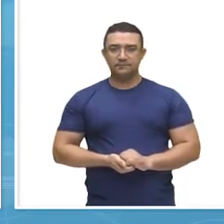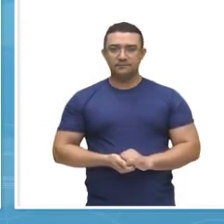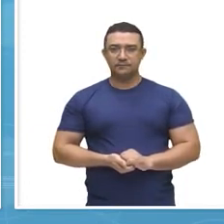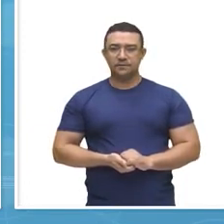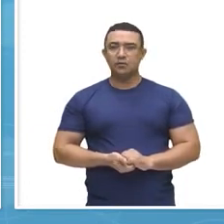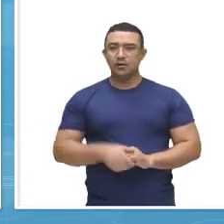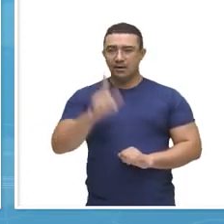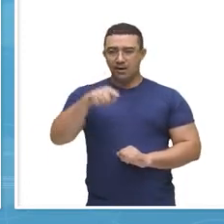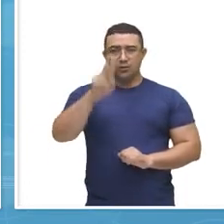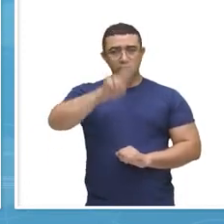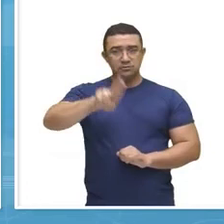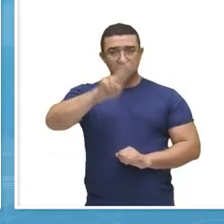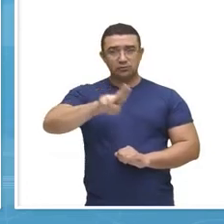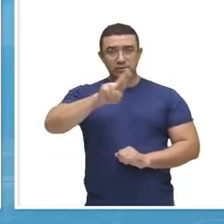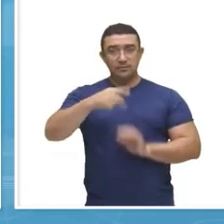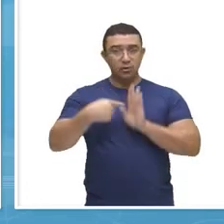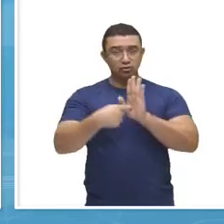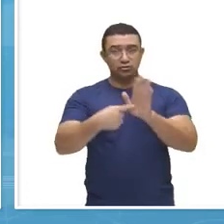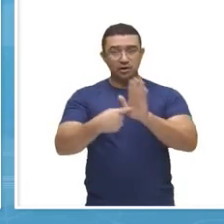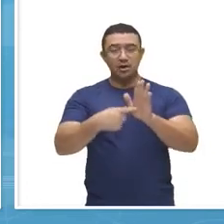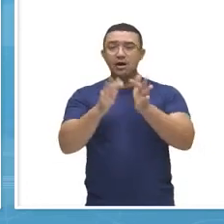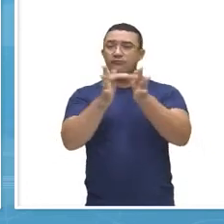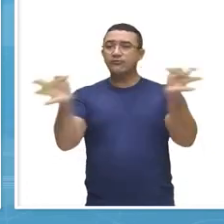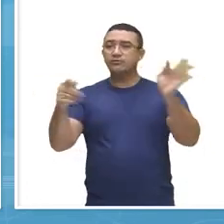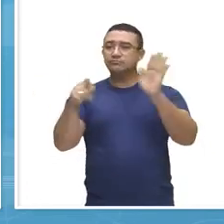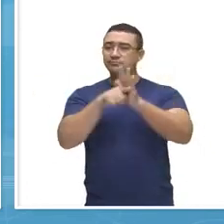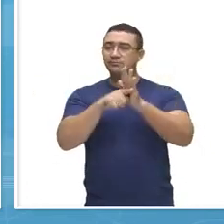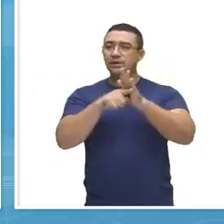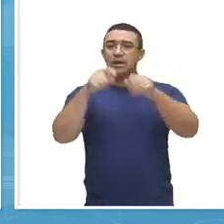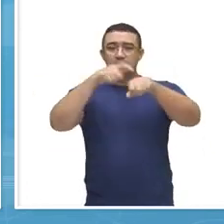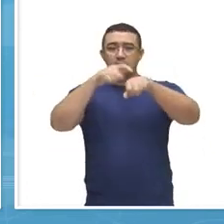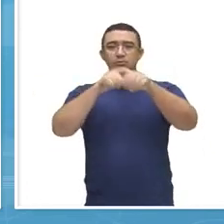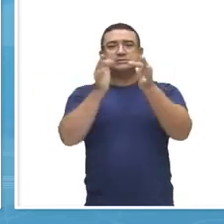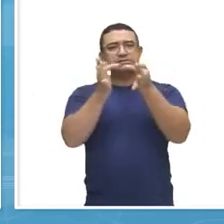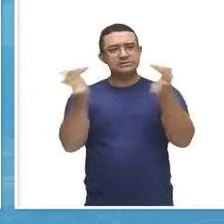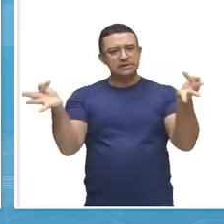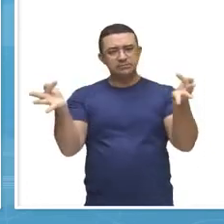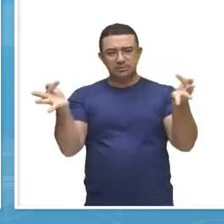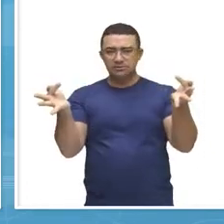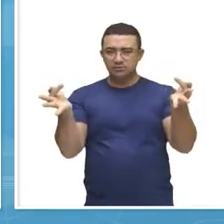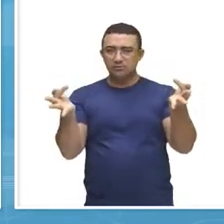passado, aliás, a forma negativa do simple present. Então, nesse caso, she